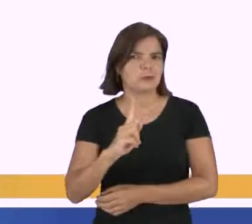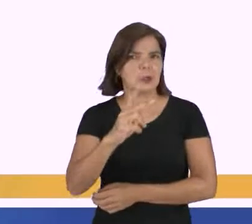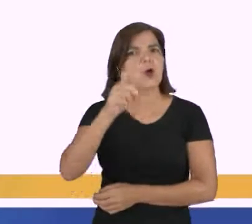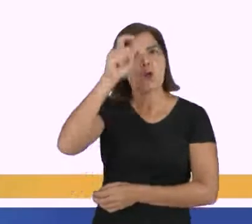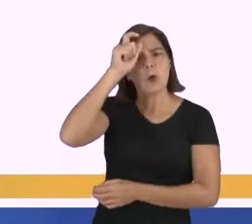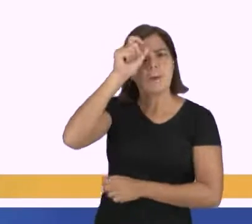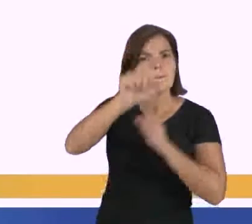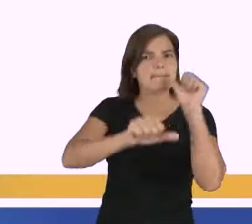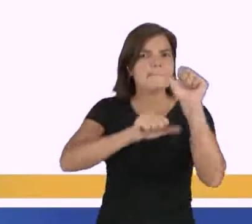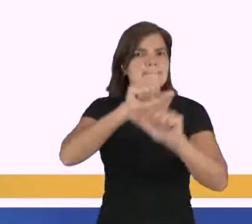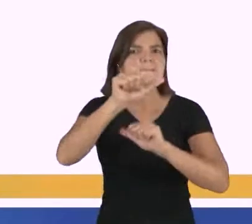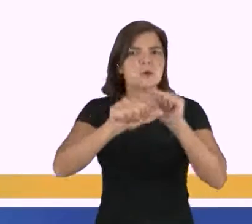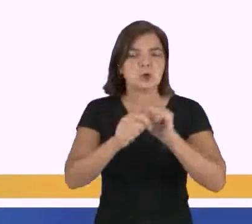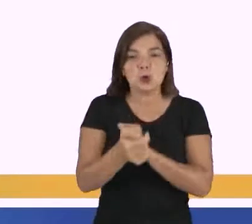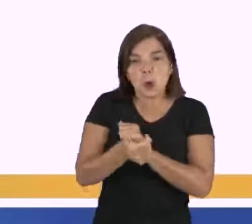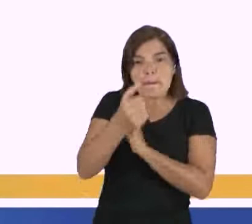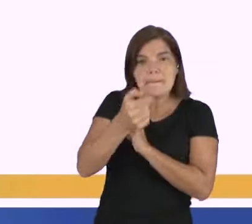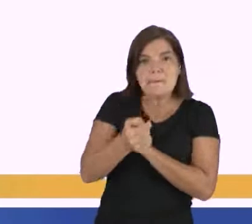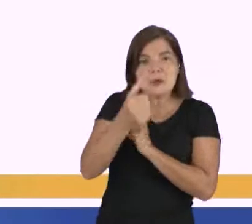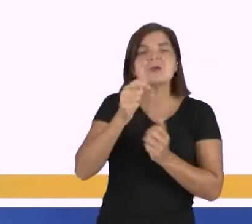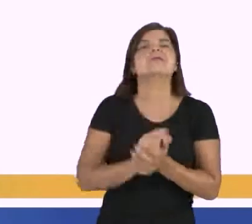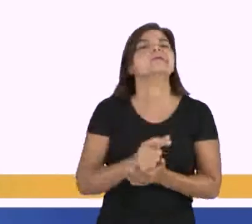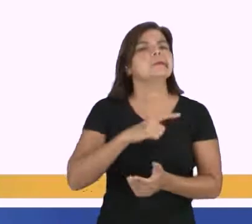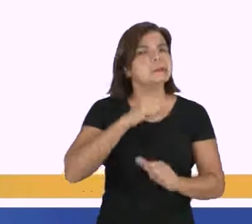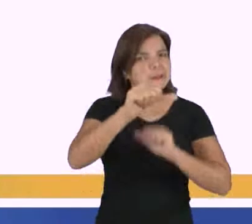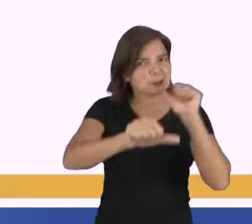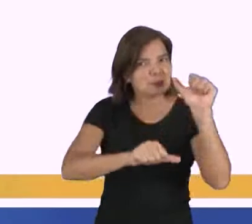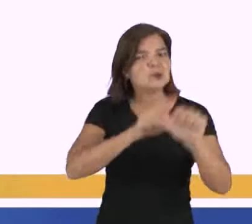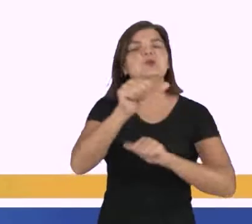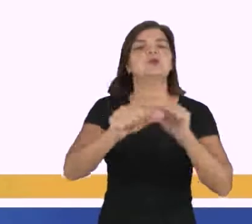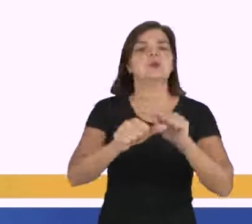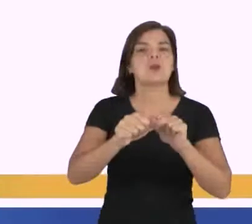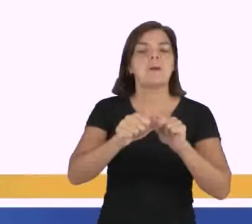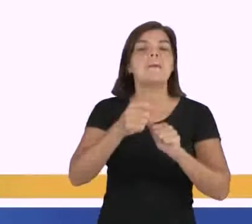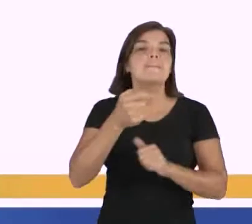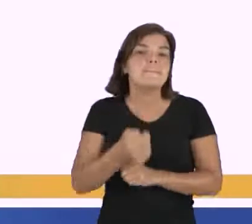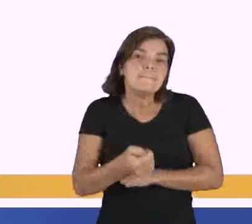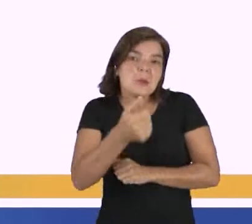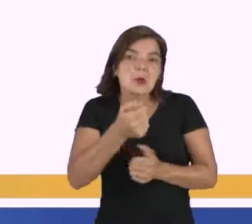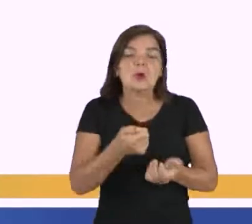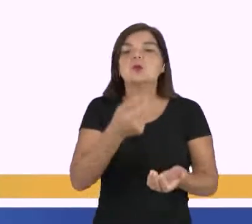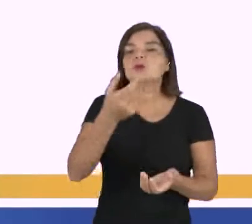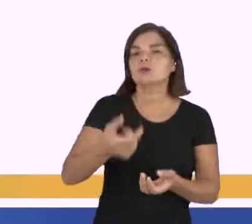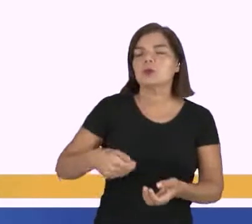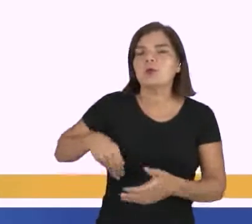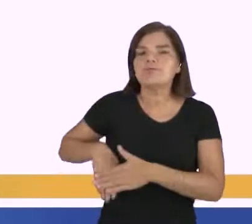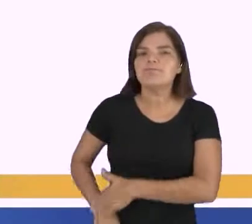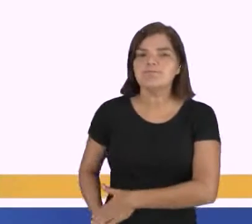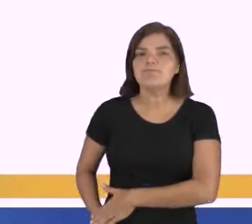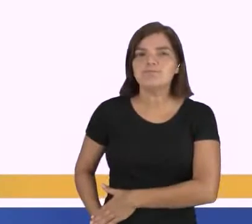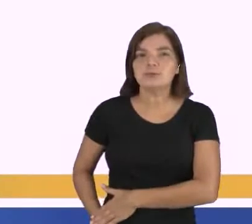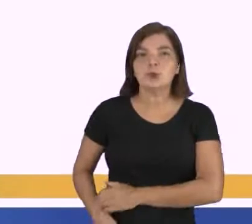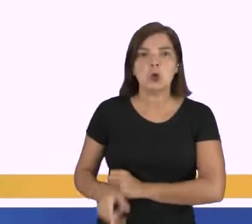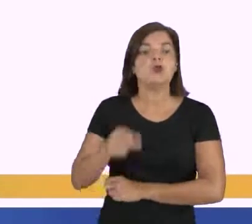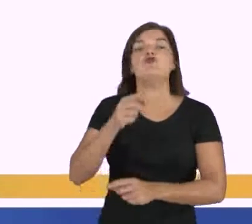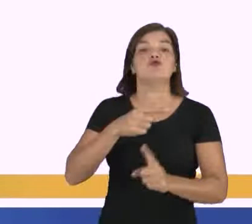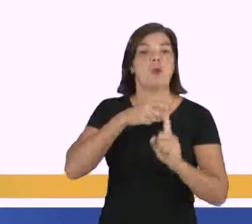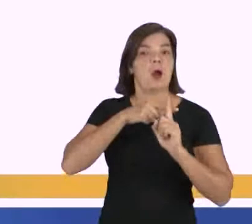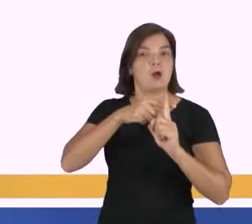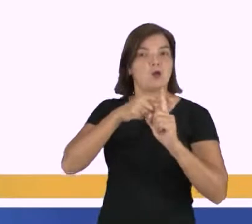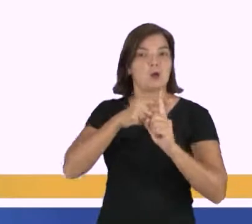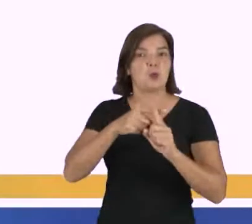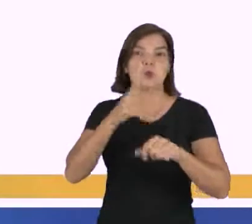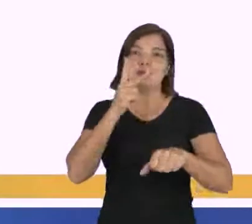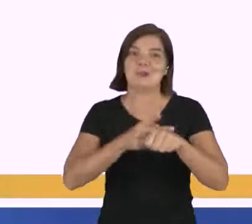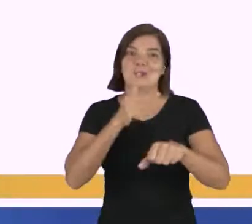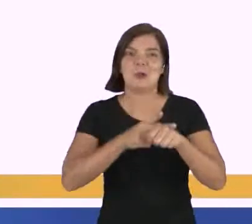o diabo se transformasse numa moeda. Tendo se transformado, Jack pegou a moeda e colocou no bolso do lado de uma cruz de prata,